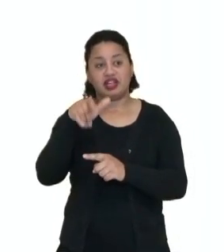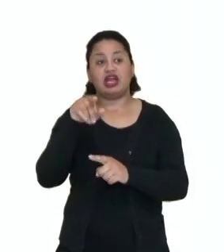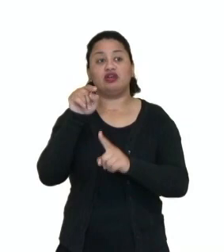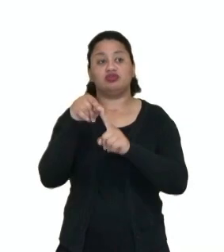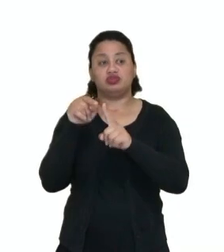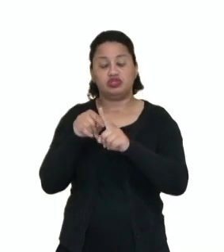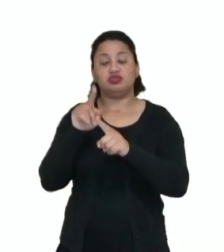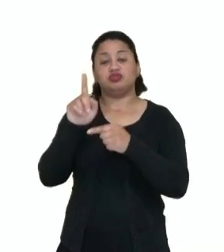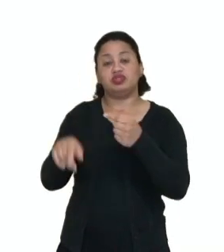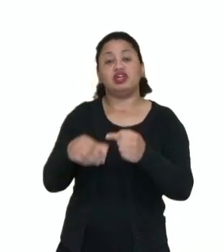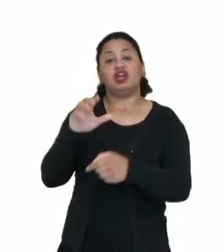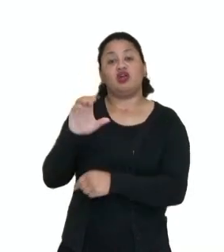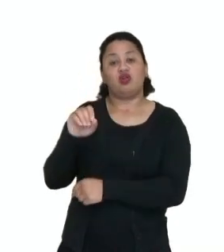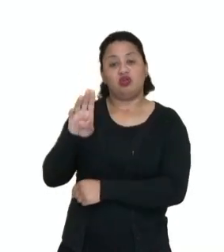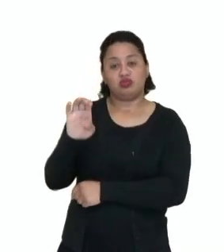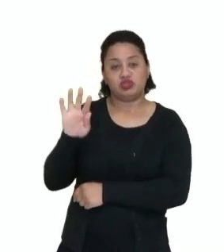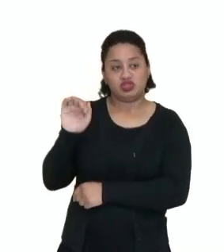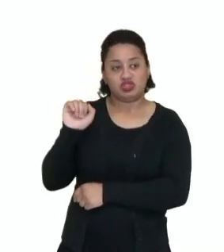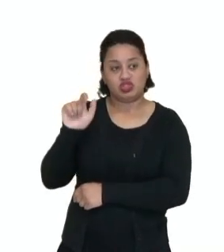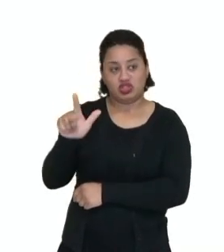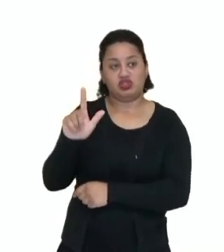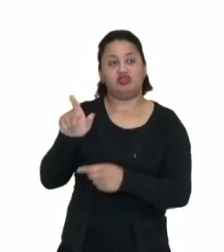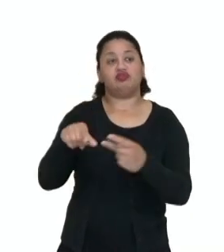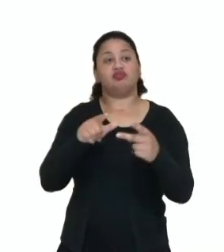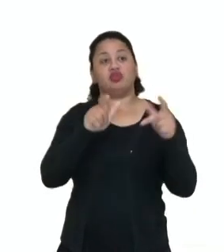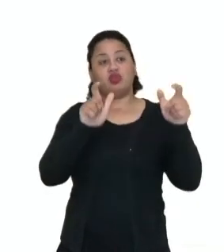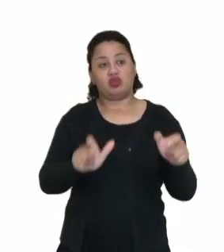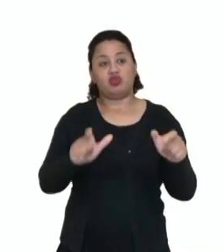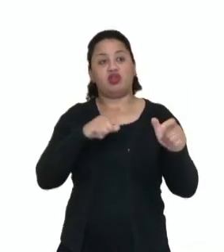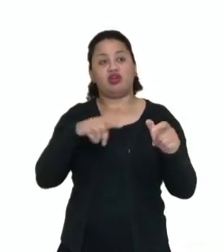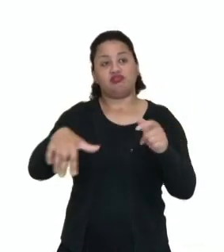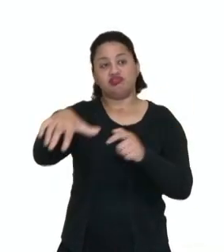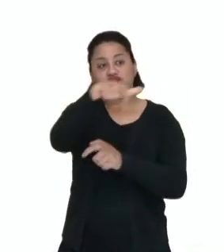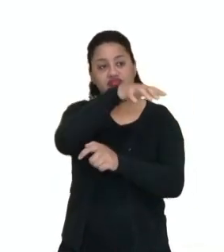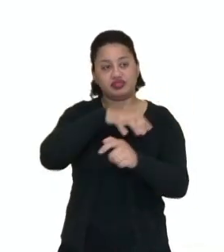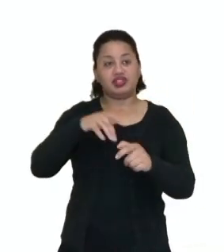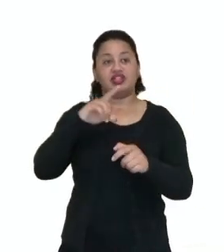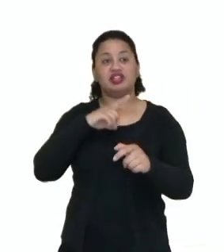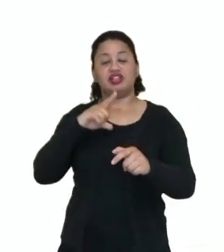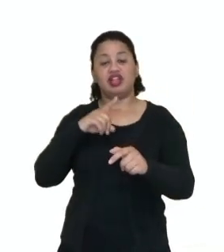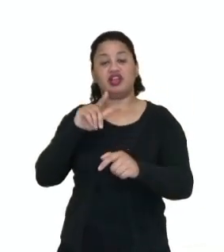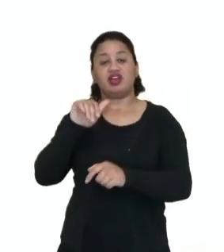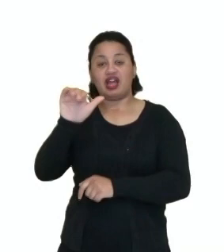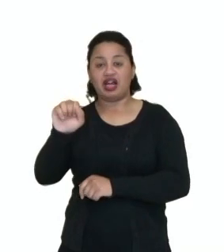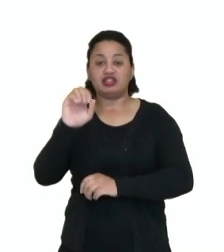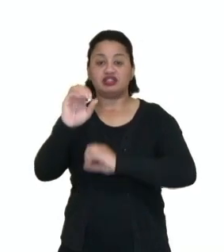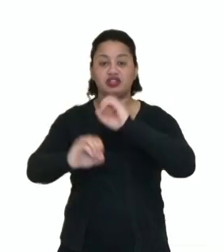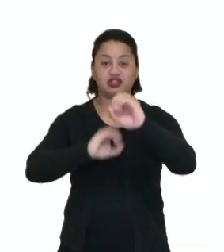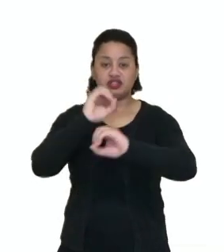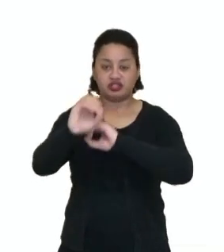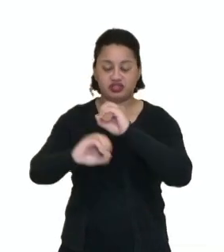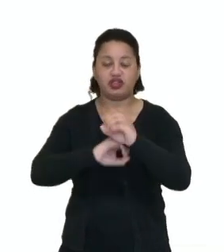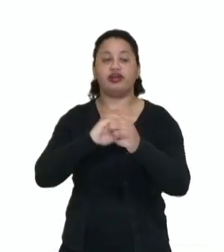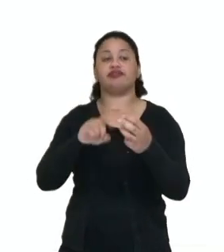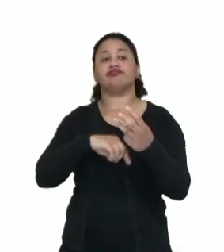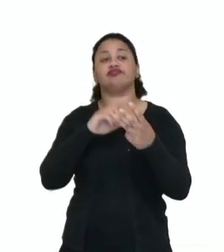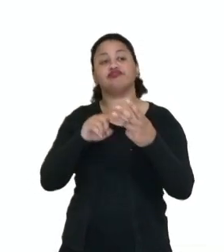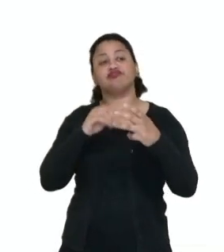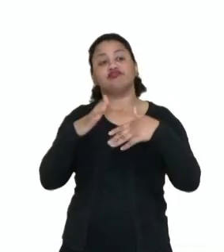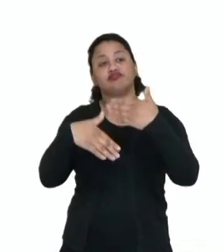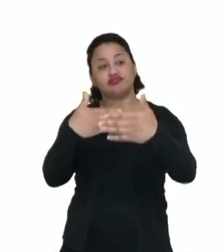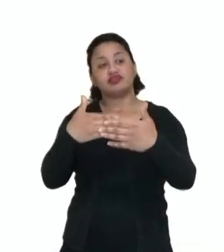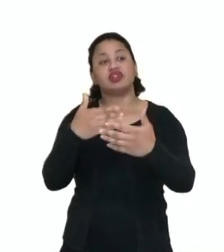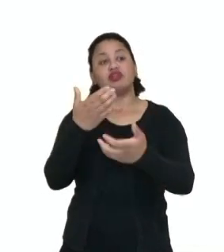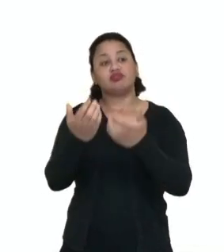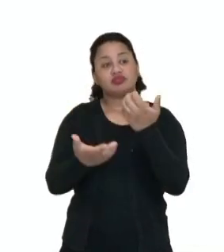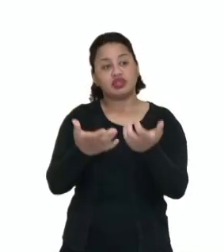de combustível. O ambiente ao seu redor contém o gás oxigênio, que na combustão